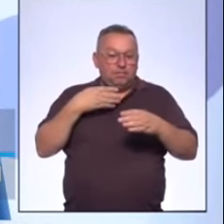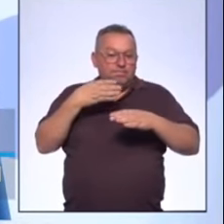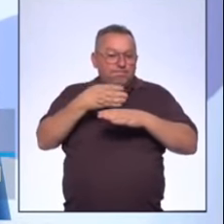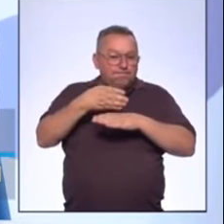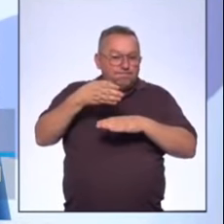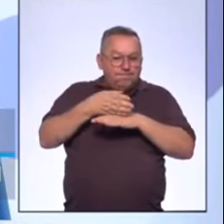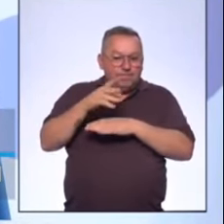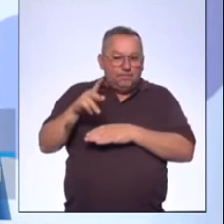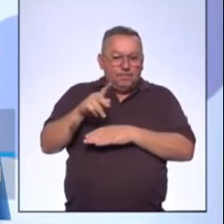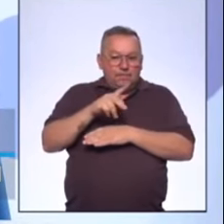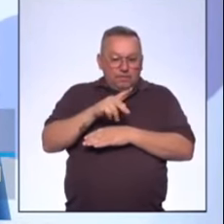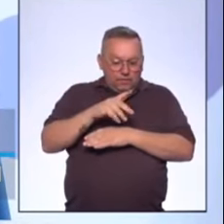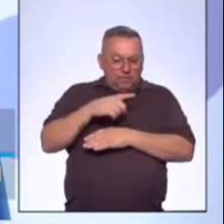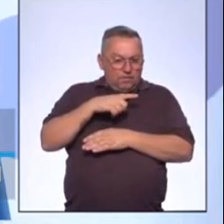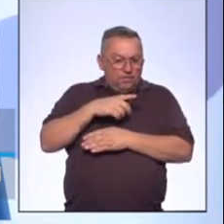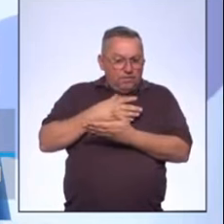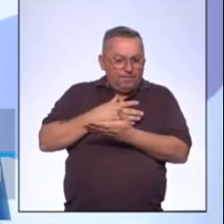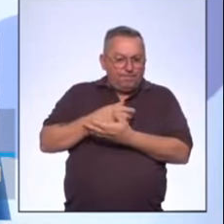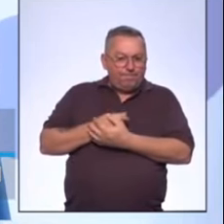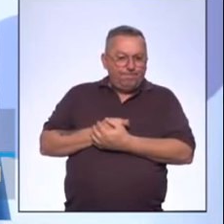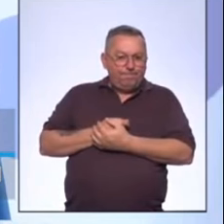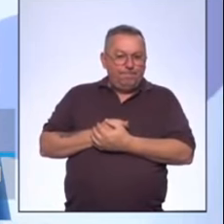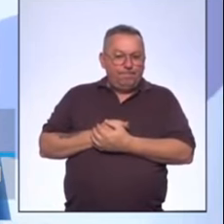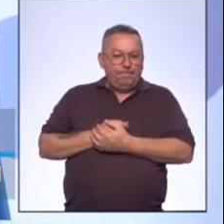interações, professor Ed Joel. Opa!